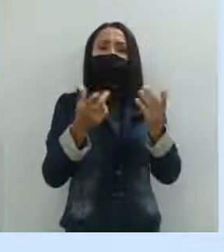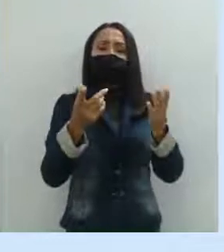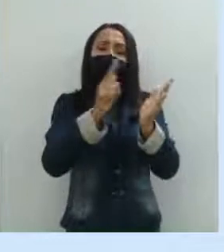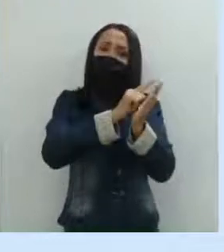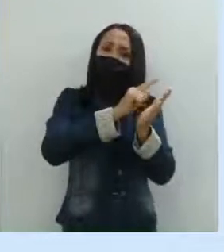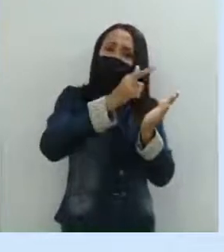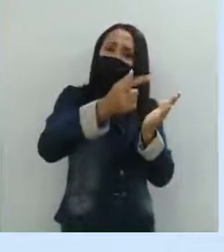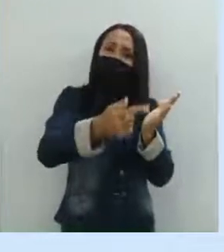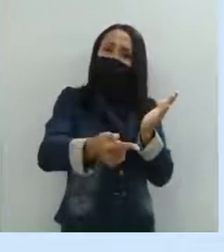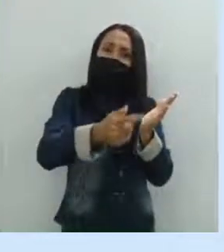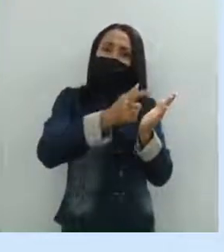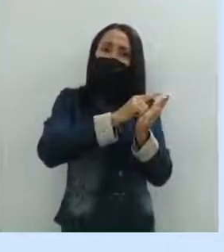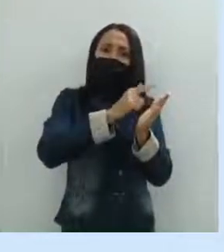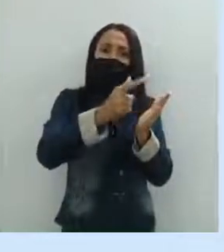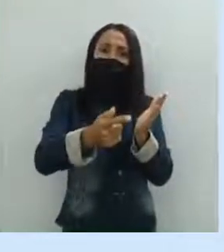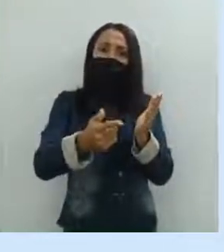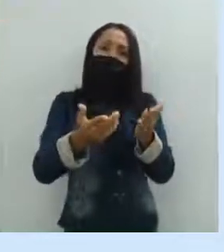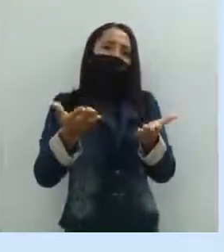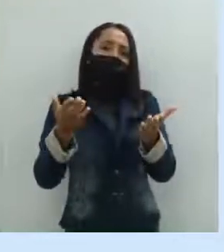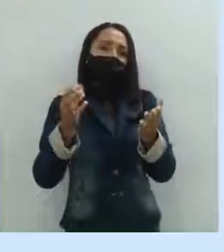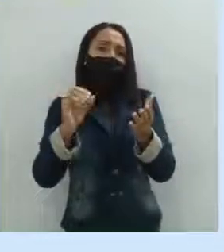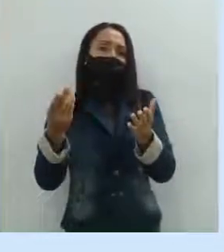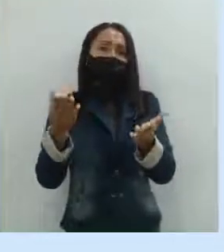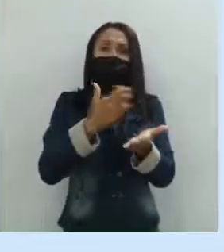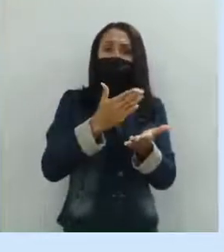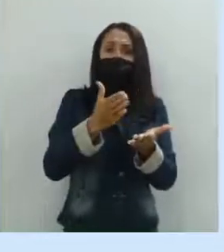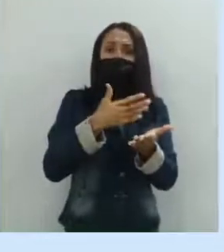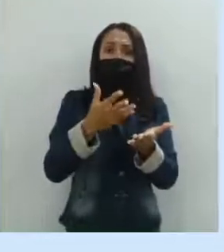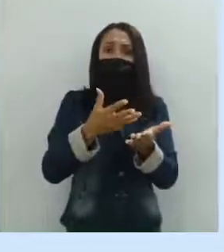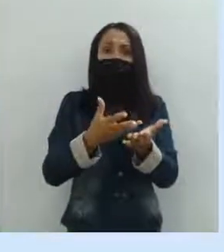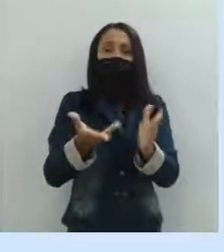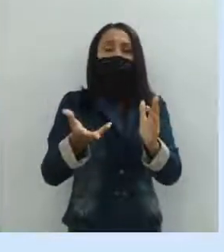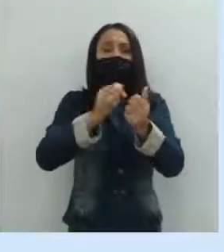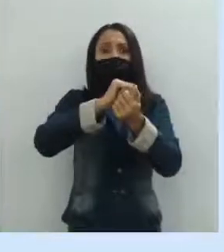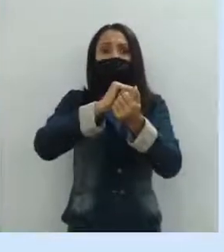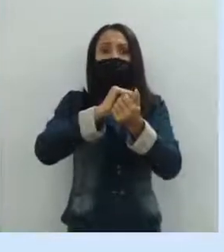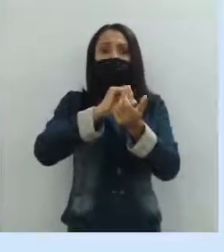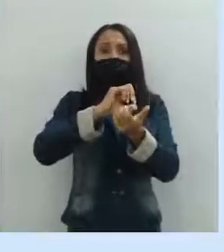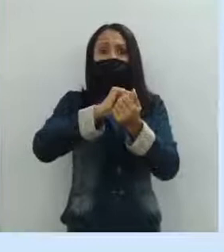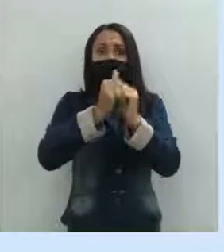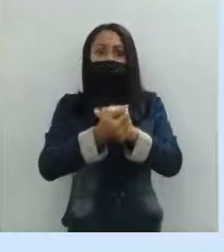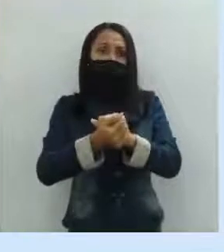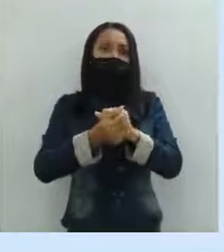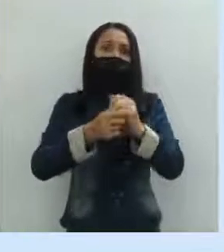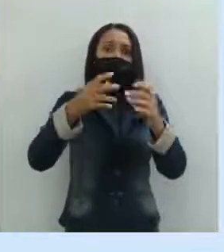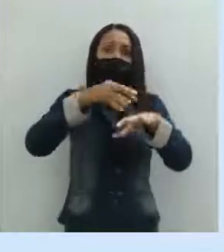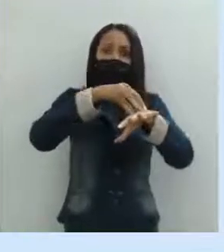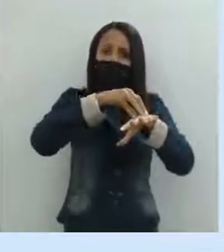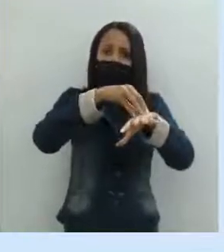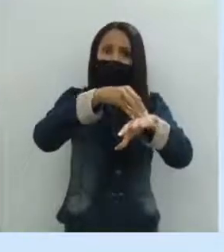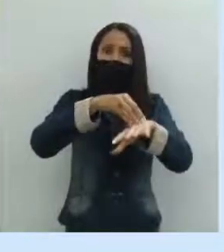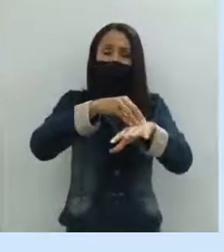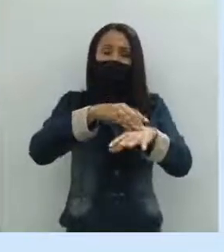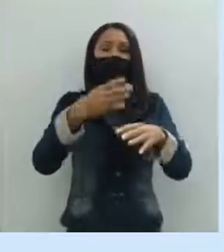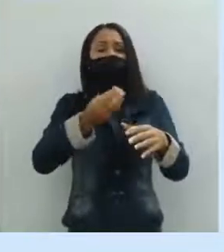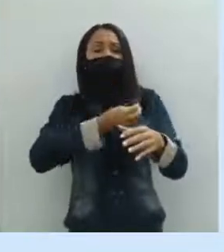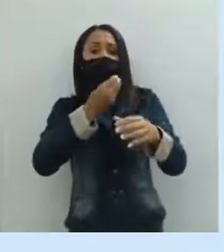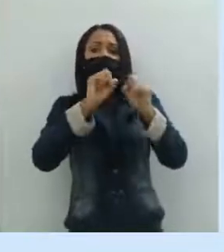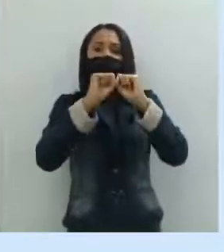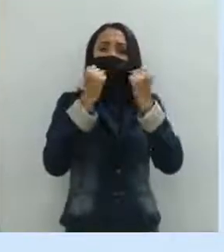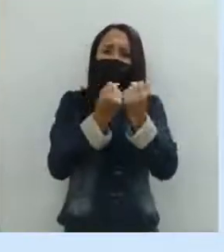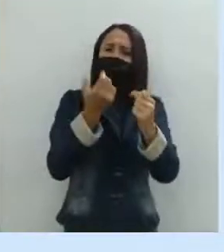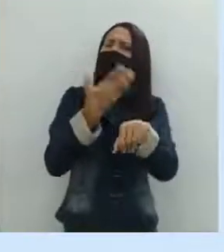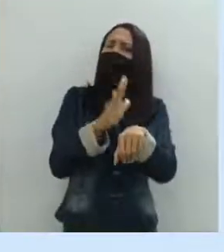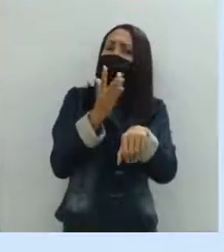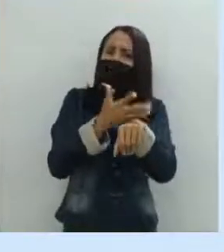com uma seção no caderno falando sobre esportes, transportes, vida social, etc. Vocês podem